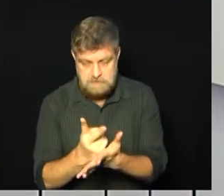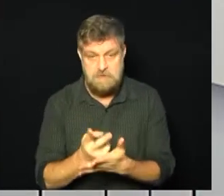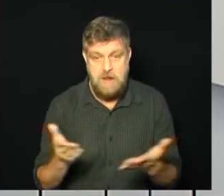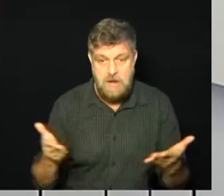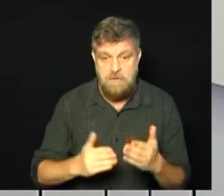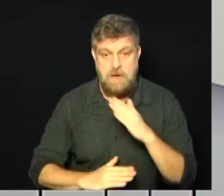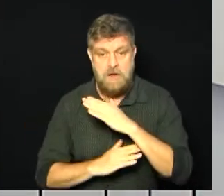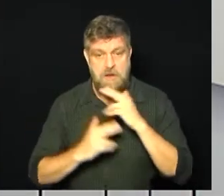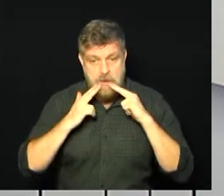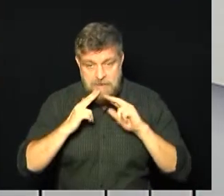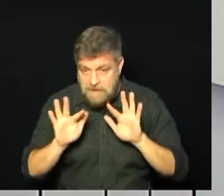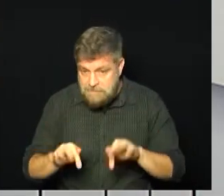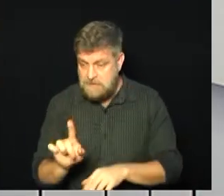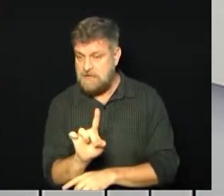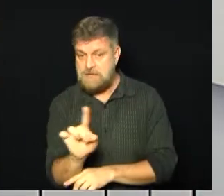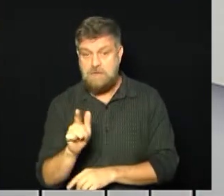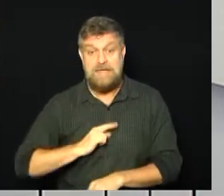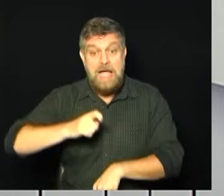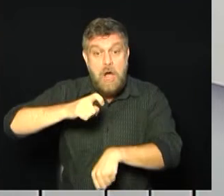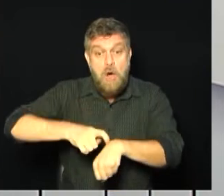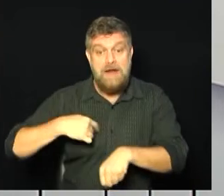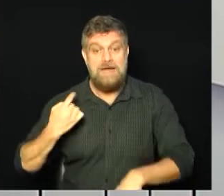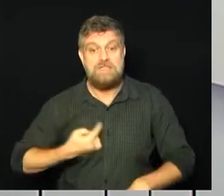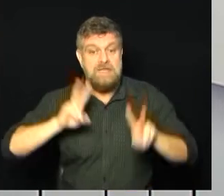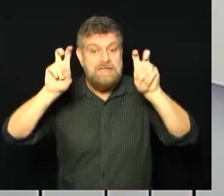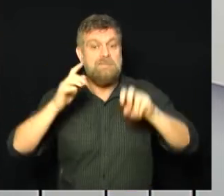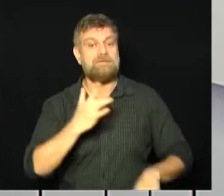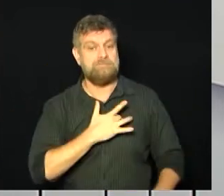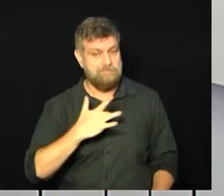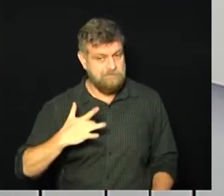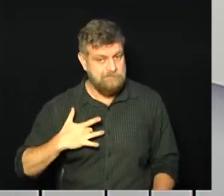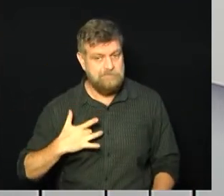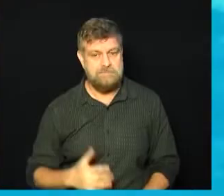jornal ainda não acabou. Agora é hora de falar sobre saúde.